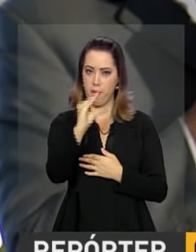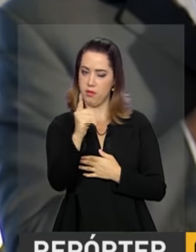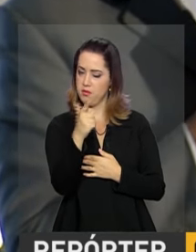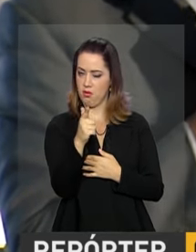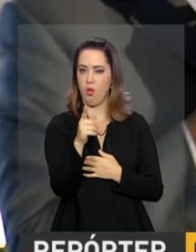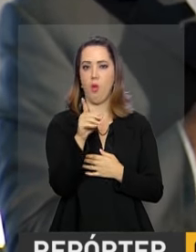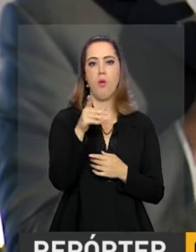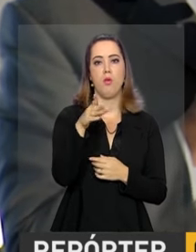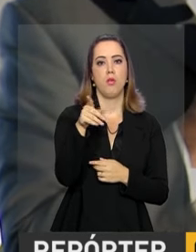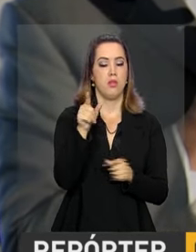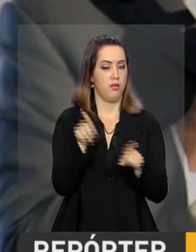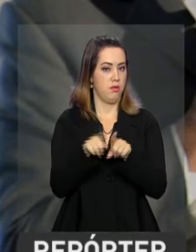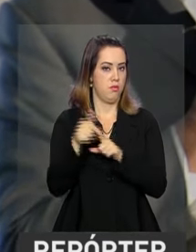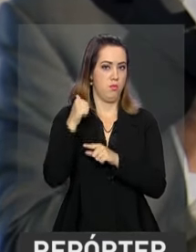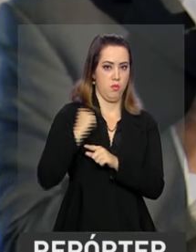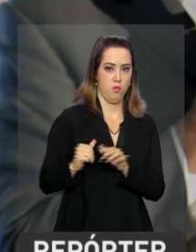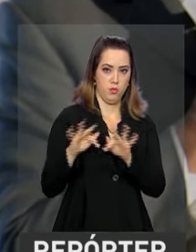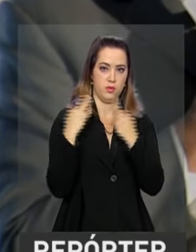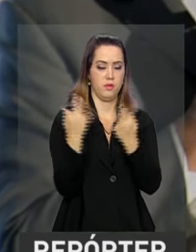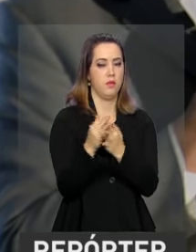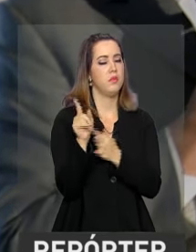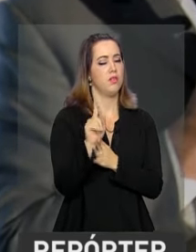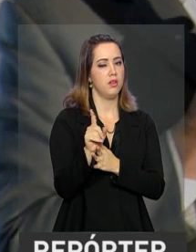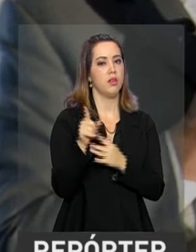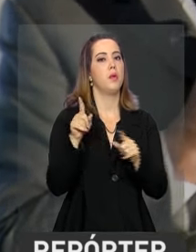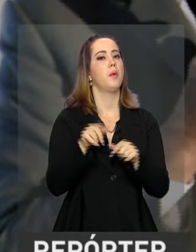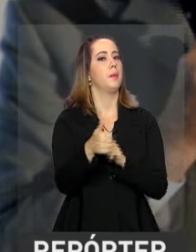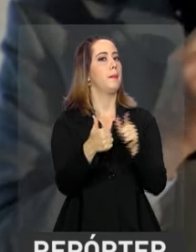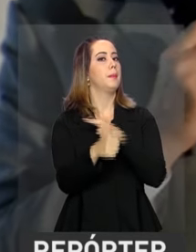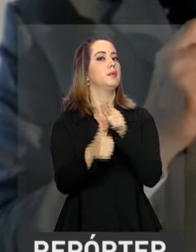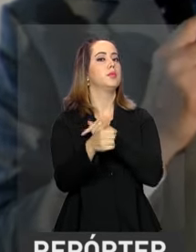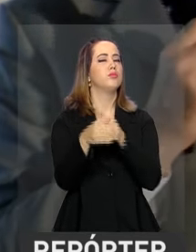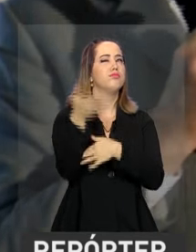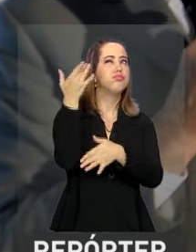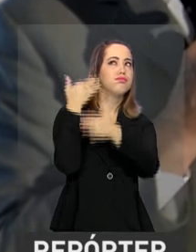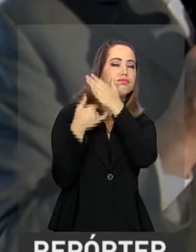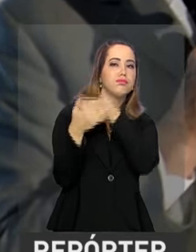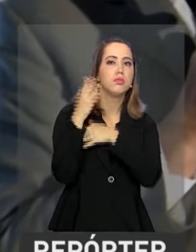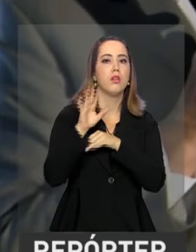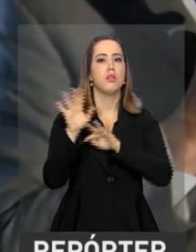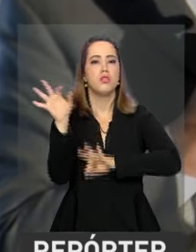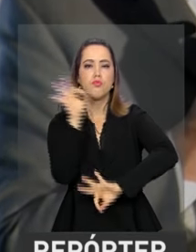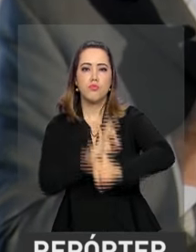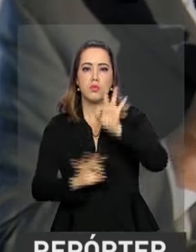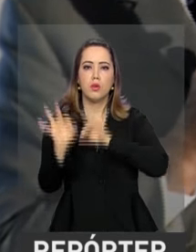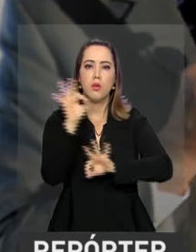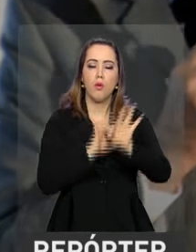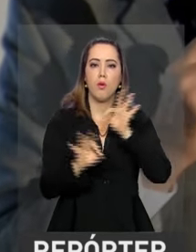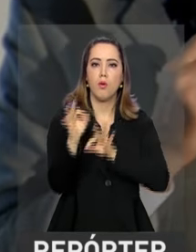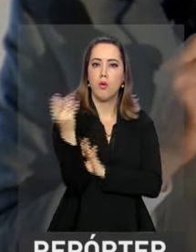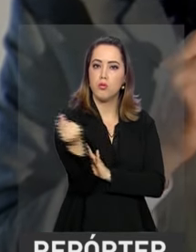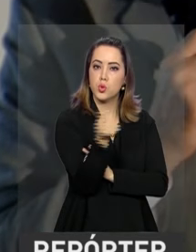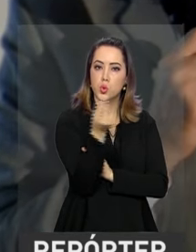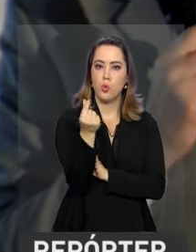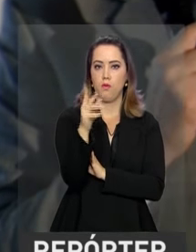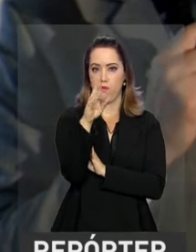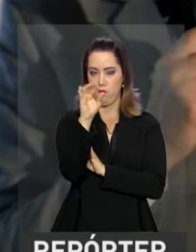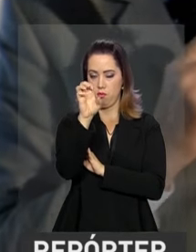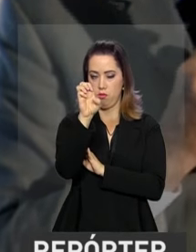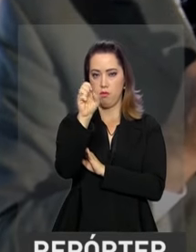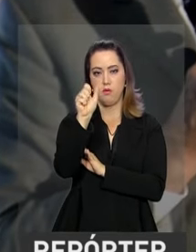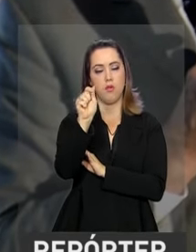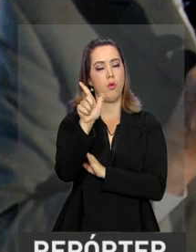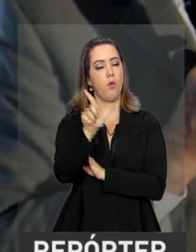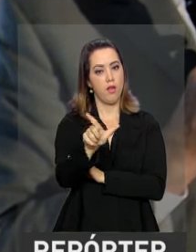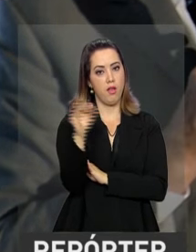ter reorganizado a economia com o Plano Real. Só com aquela reorganização, nos anos seguintes, milhões de brasileiros saíram da faixa